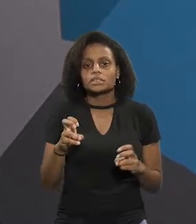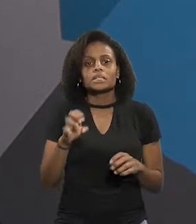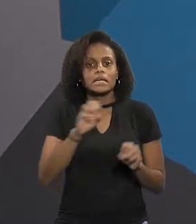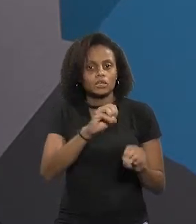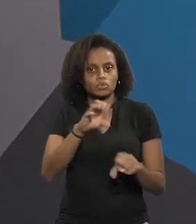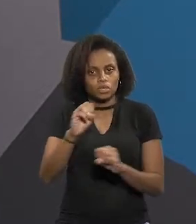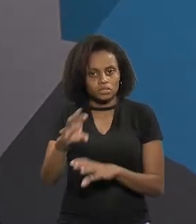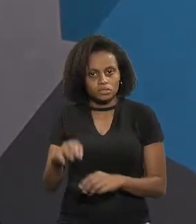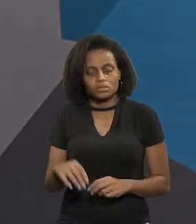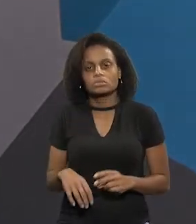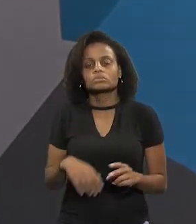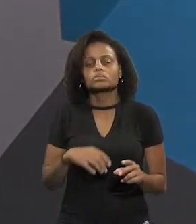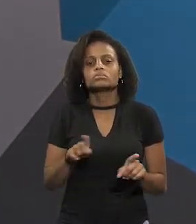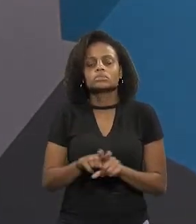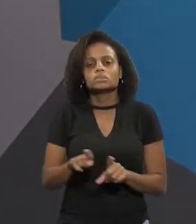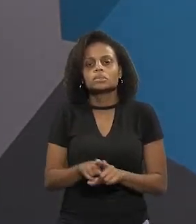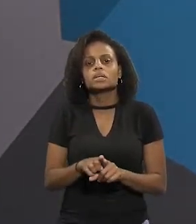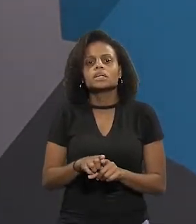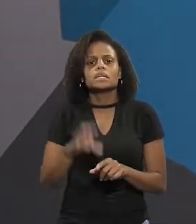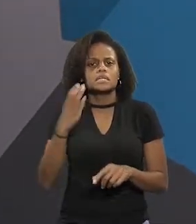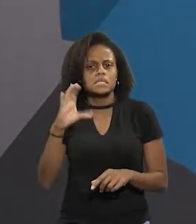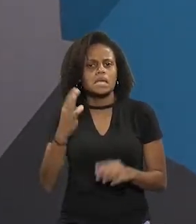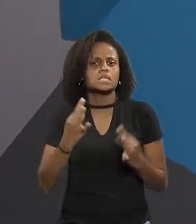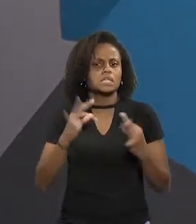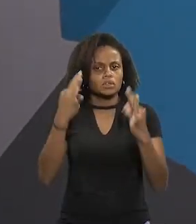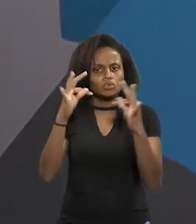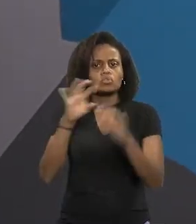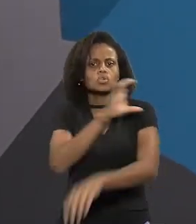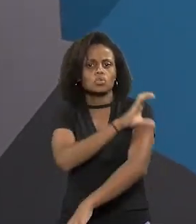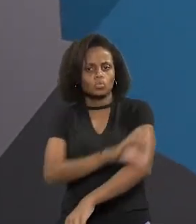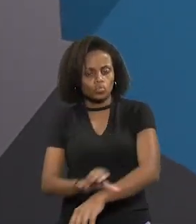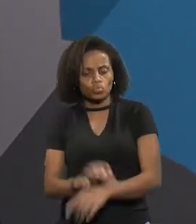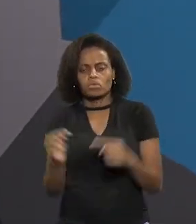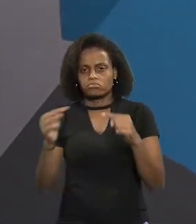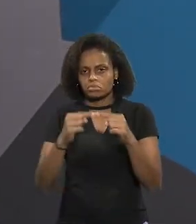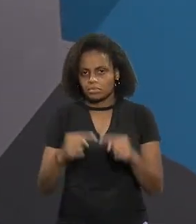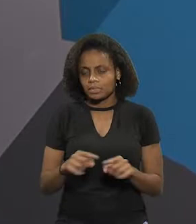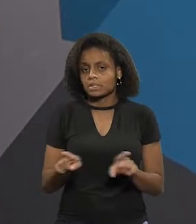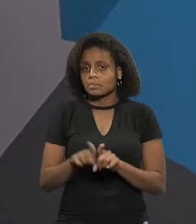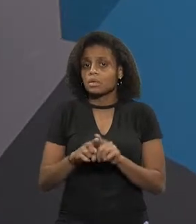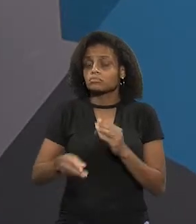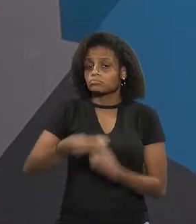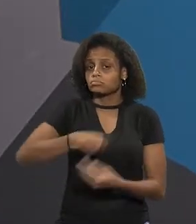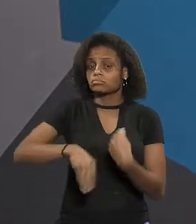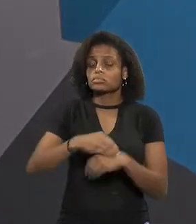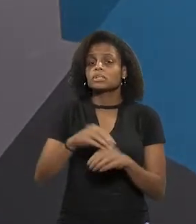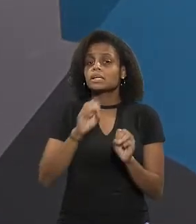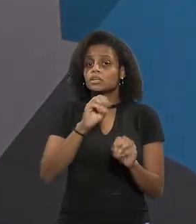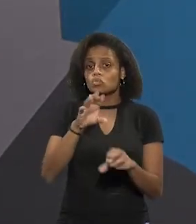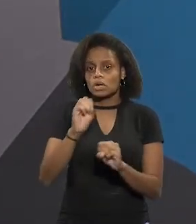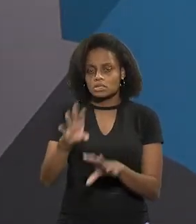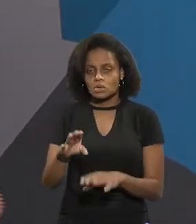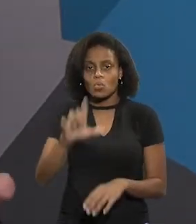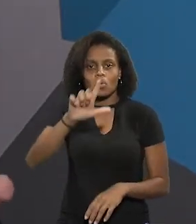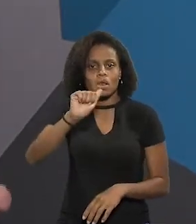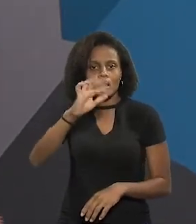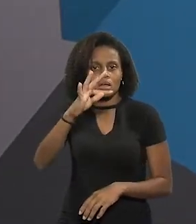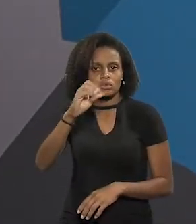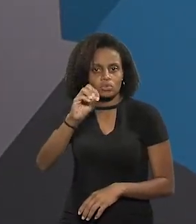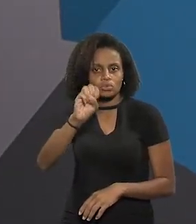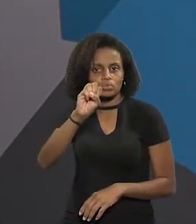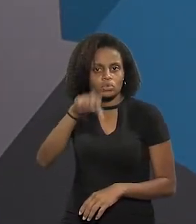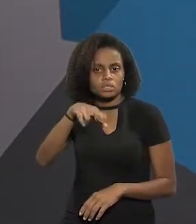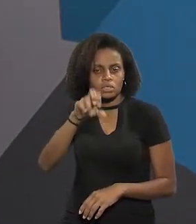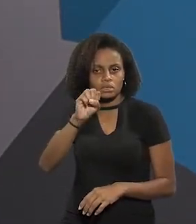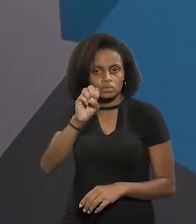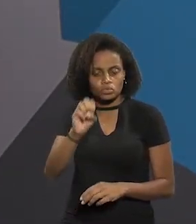da educação, e aí envolvendo a ciência e tecnologia e a cultura como educação lato sensu, como um eixo